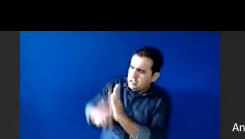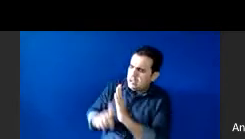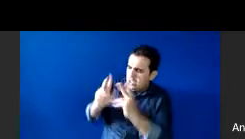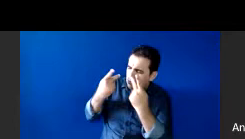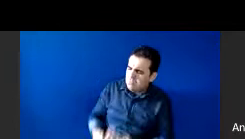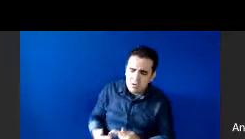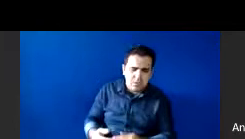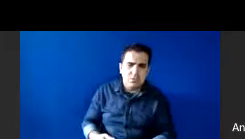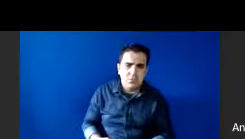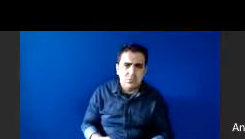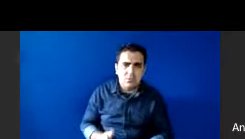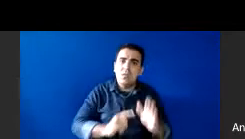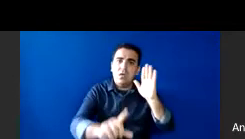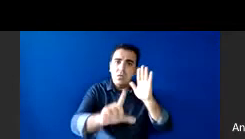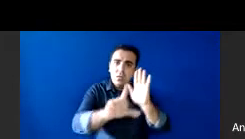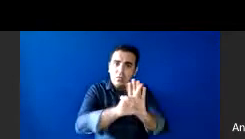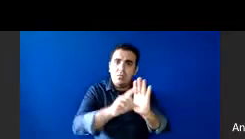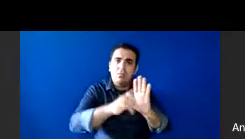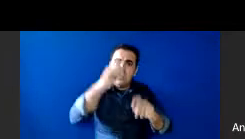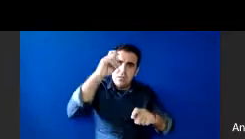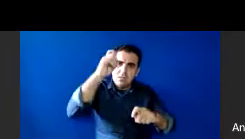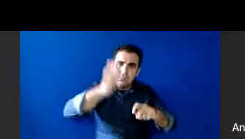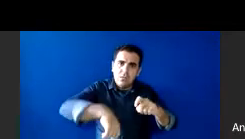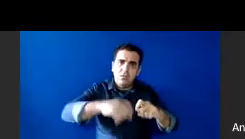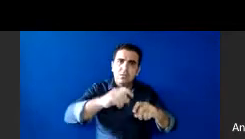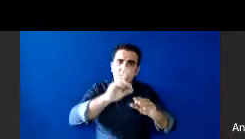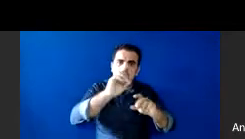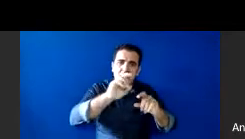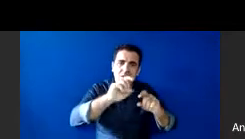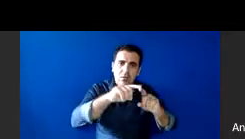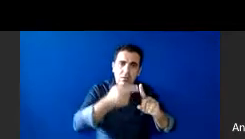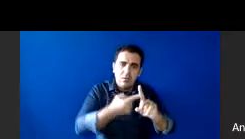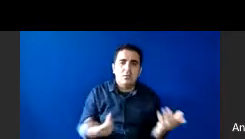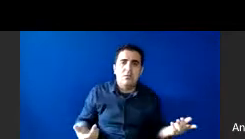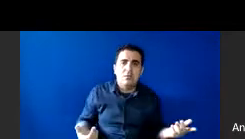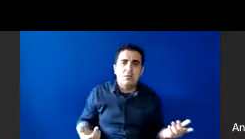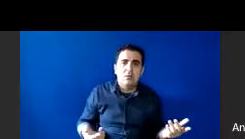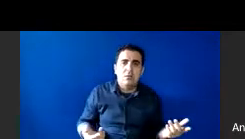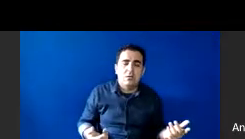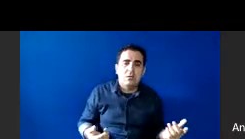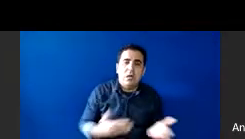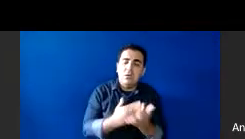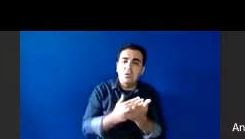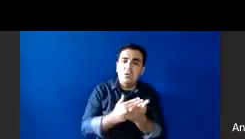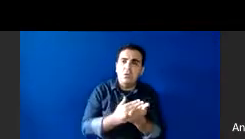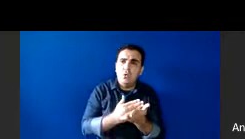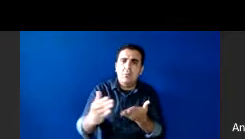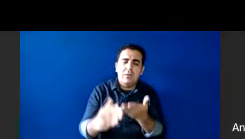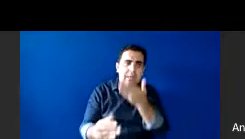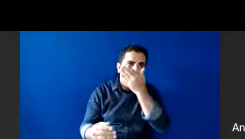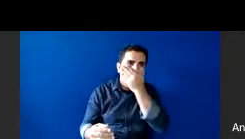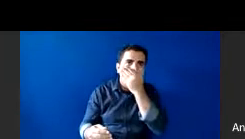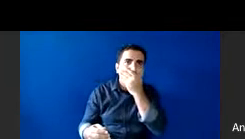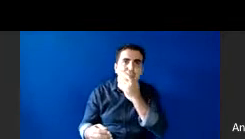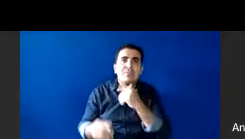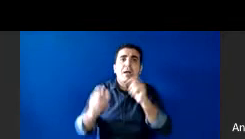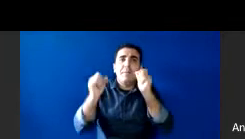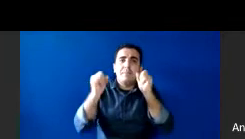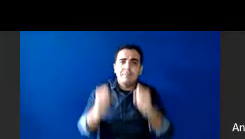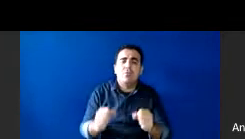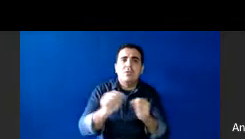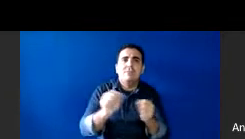humano, porque está dentro dos direitos sexuais reprodutivos, né? E começar também a poder fazer